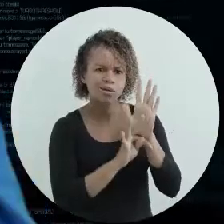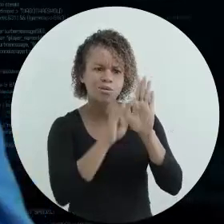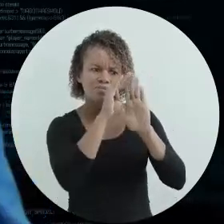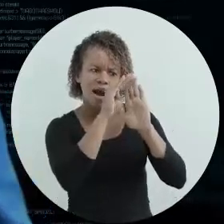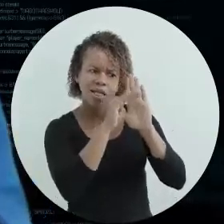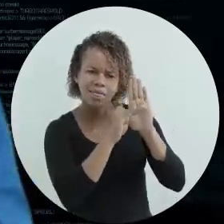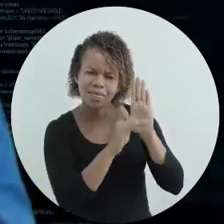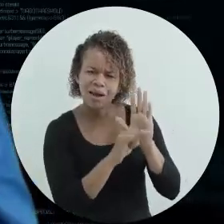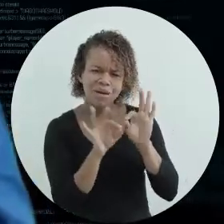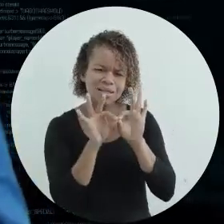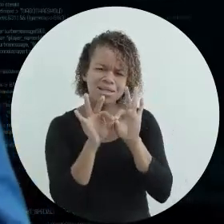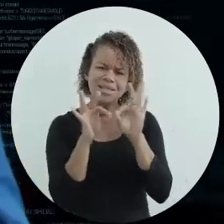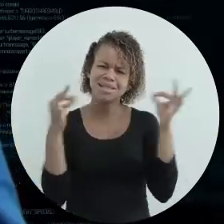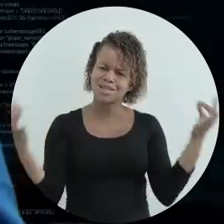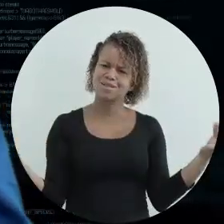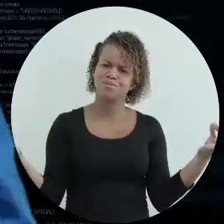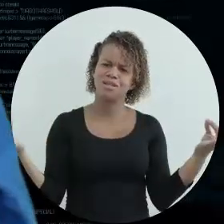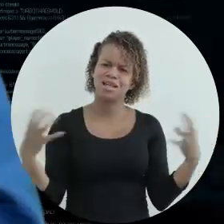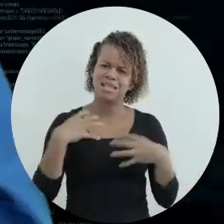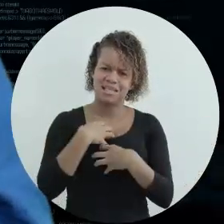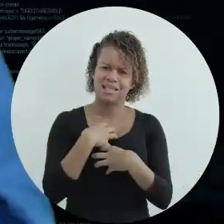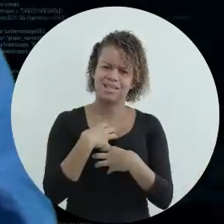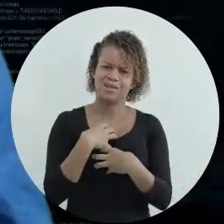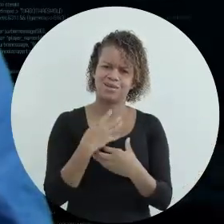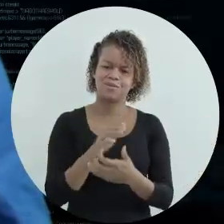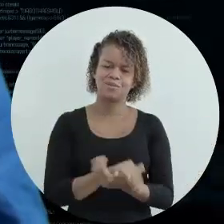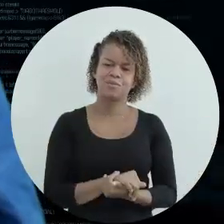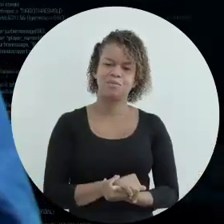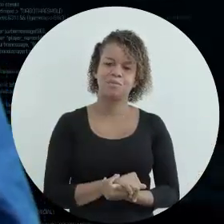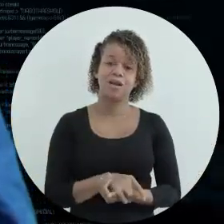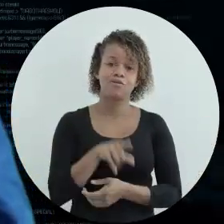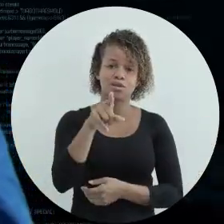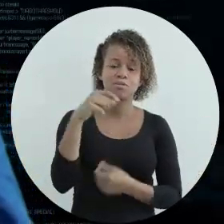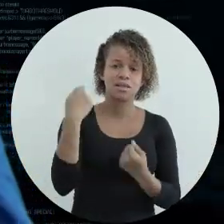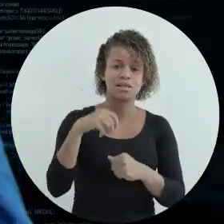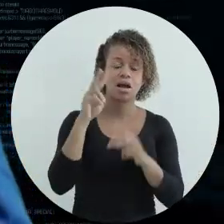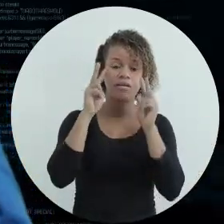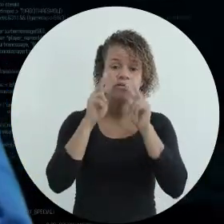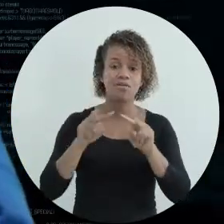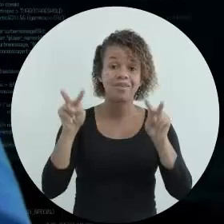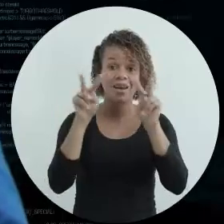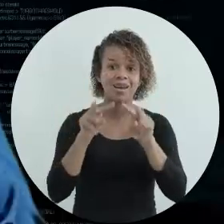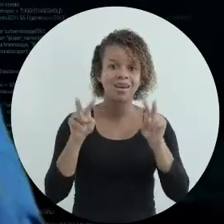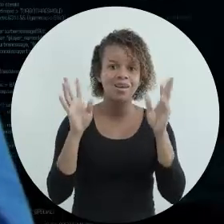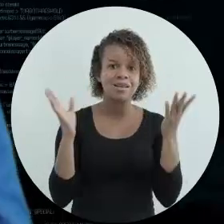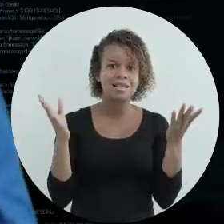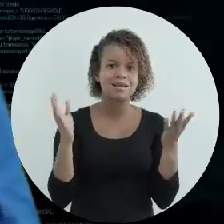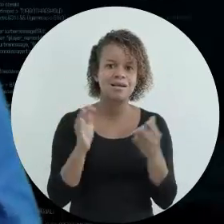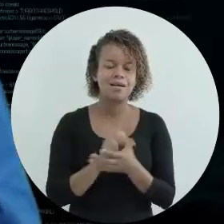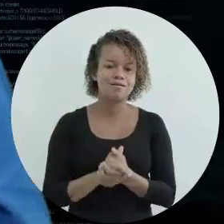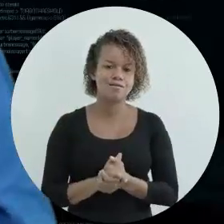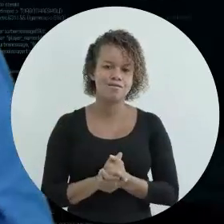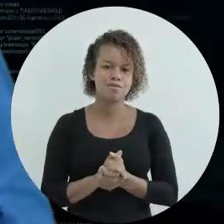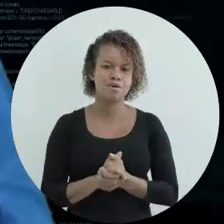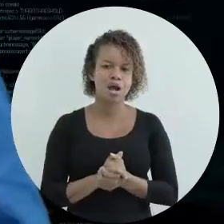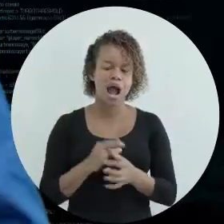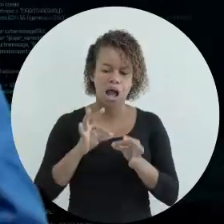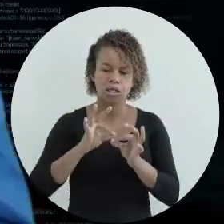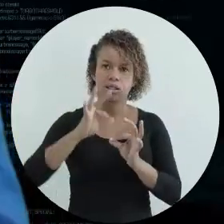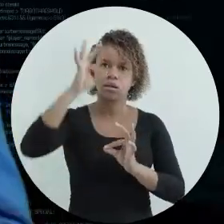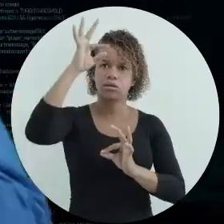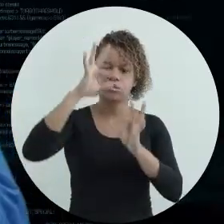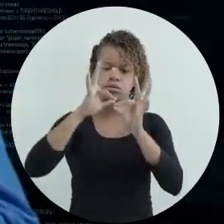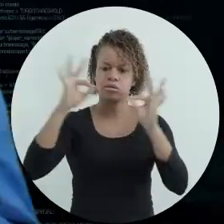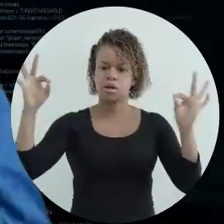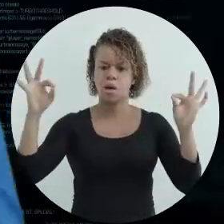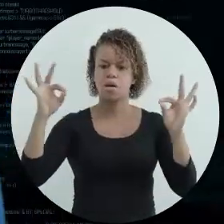simples nesse sentido. Você só tem que ver a extensão com que você vai salvar o arquivo.